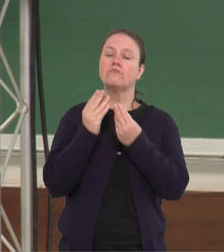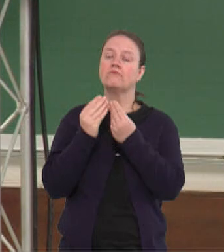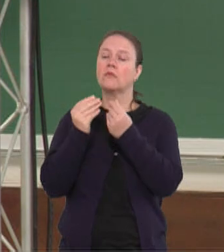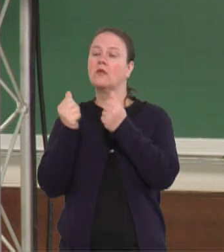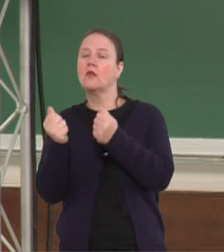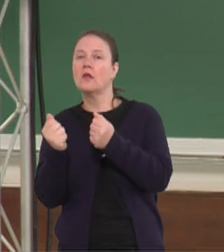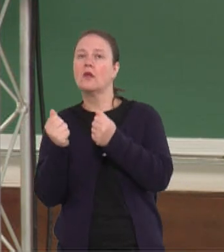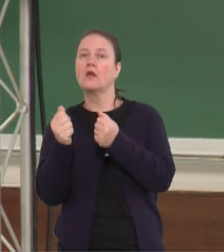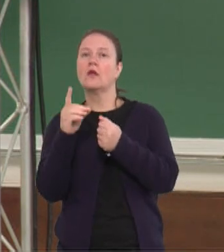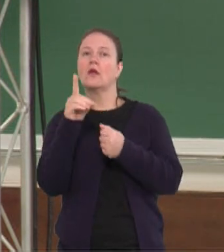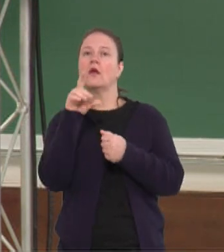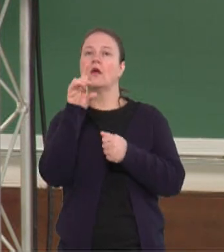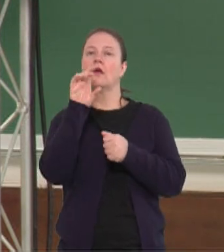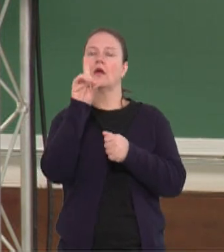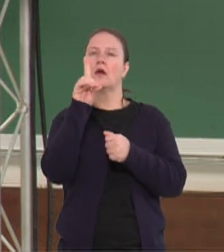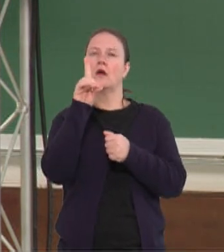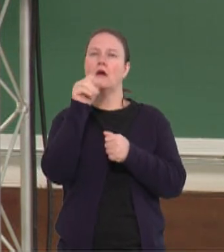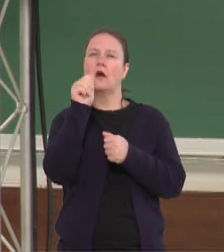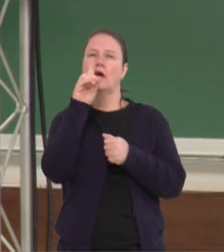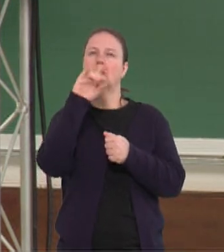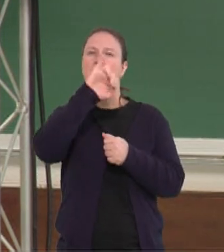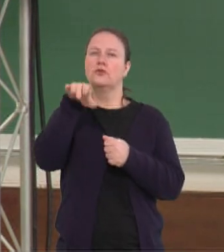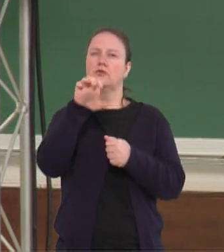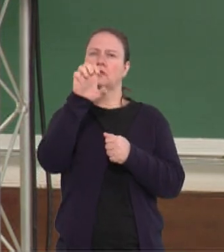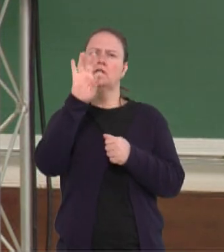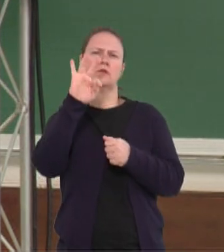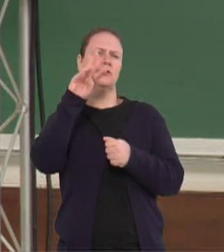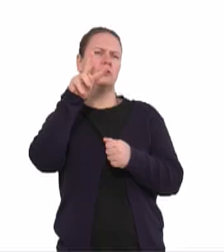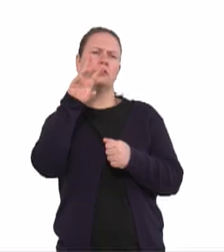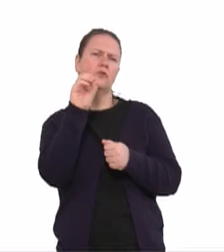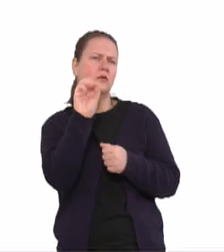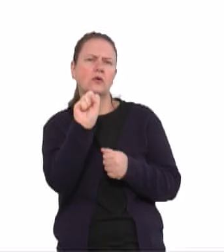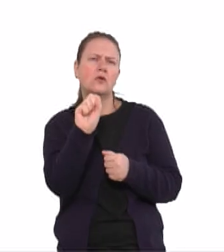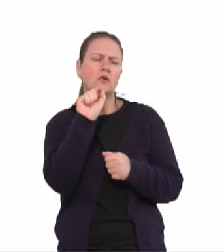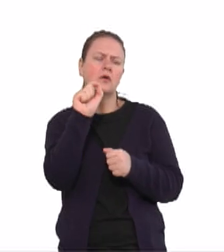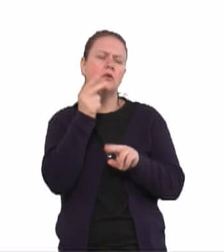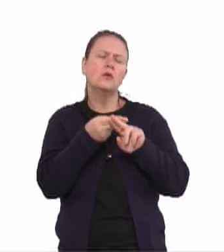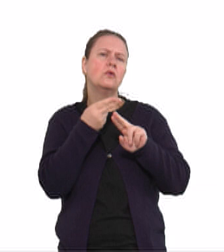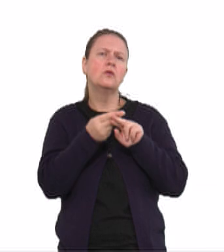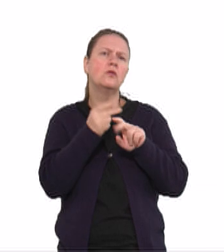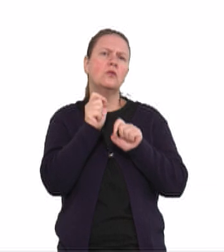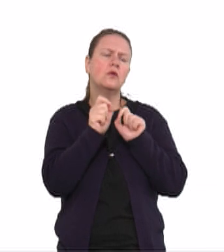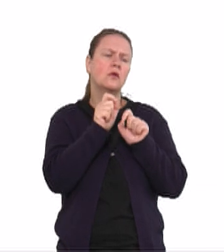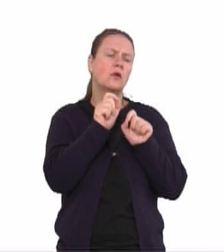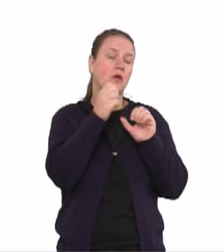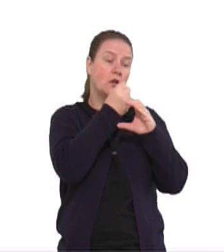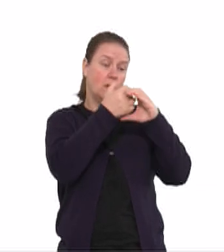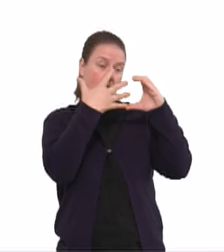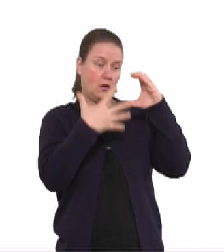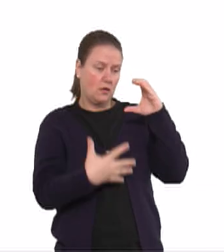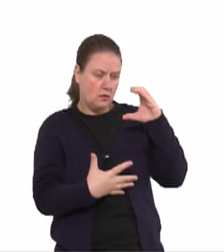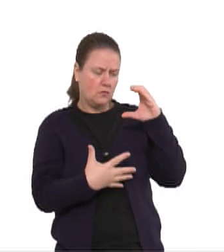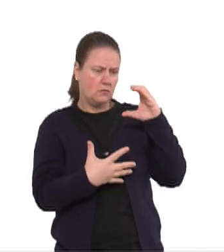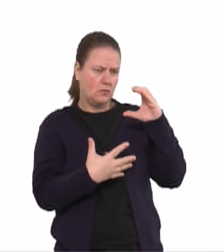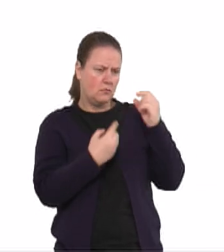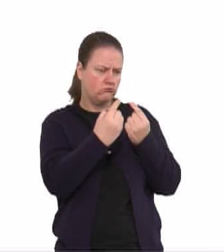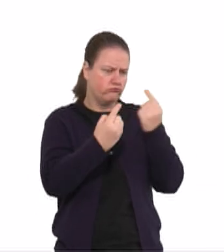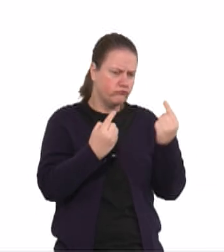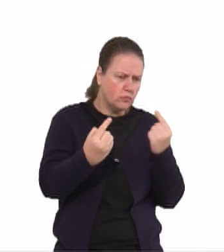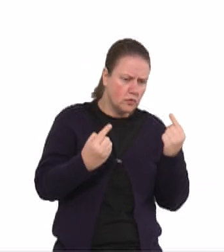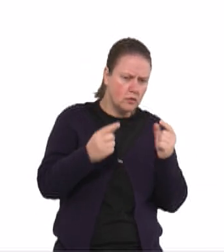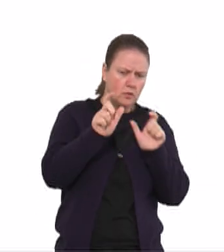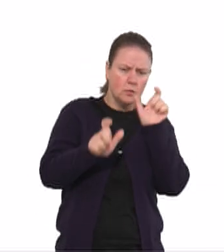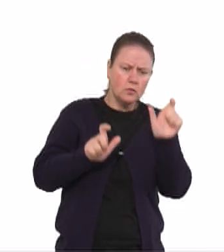uma descrição física ou psicológica, nós estamos caracterizando os personagens. Professora, mas